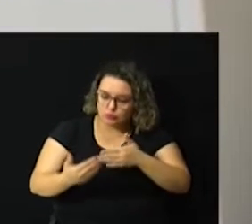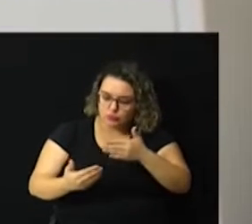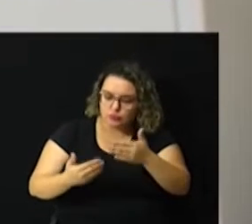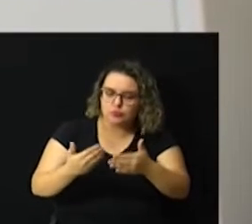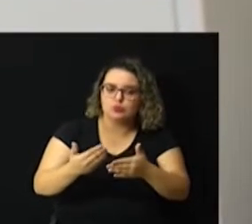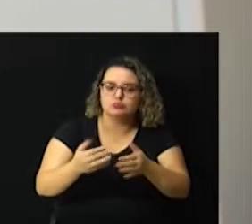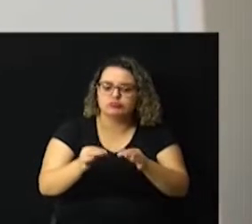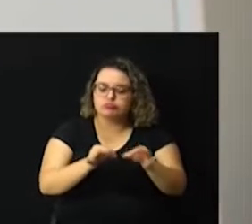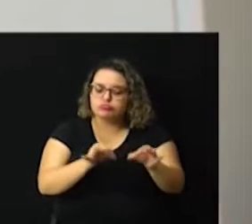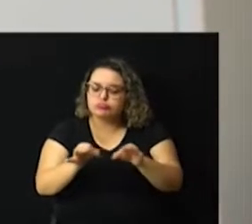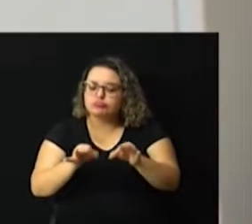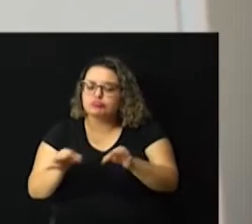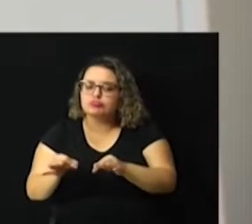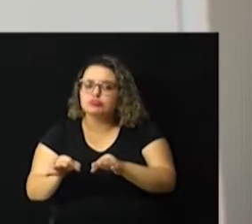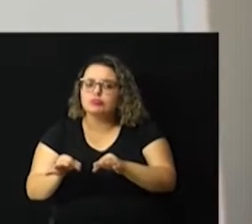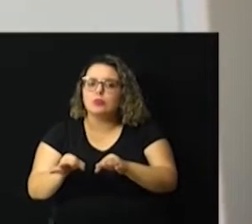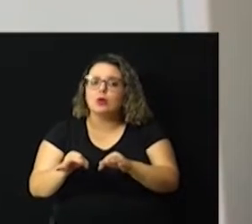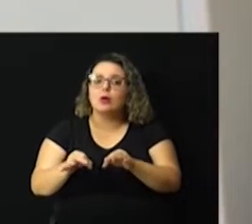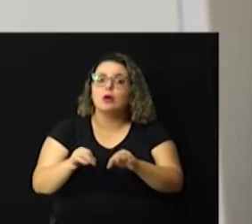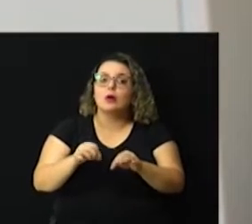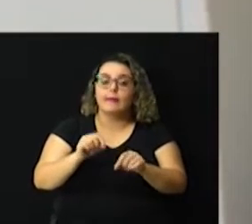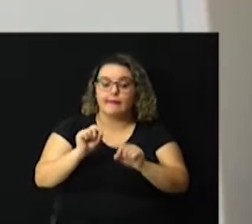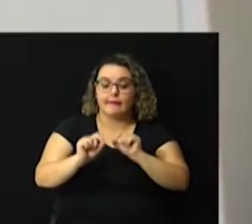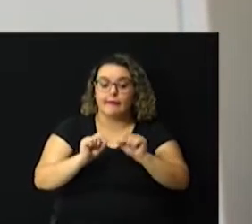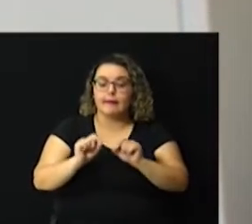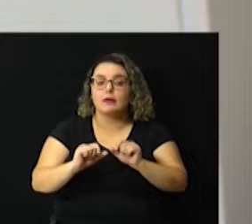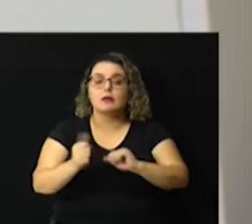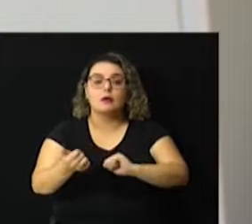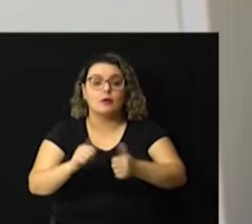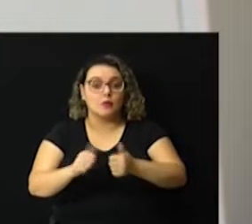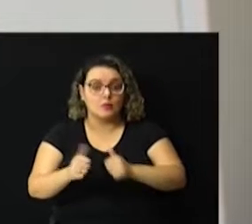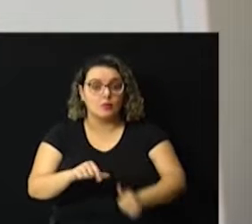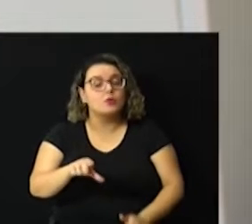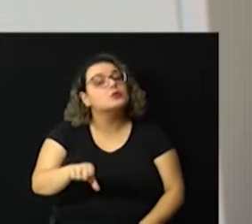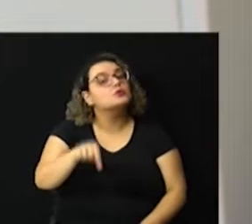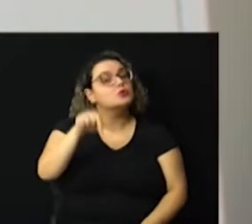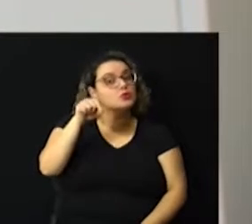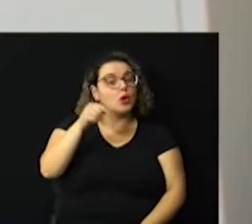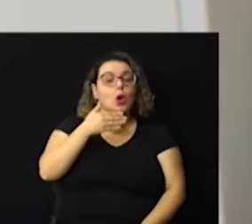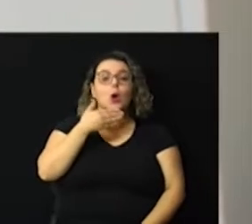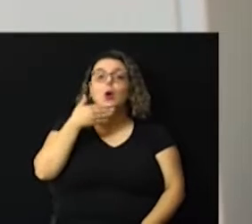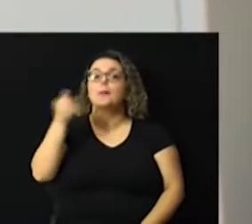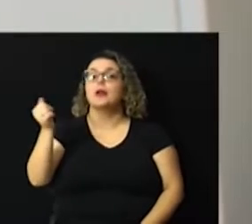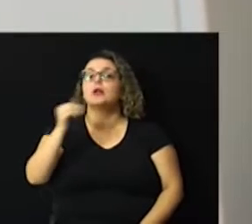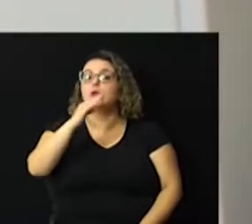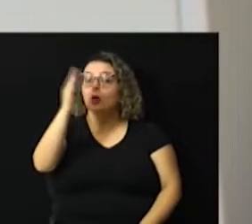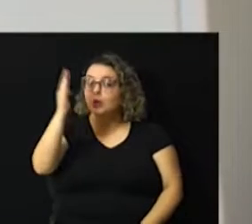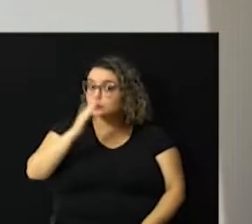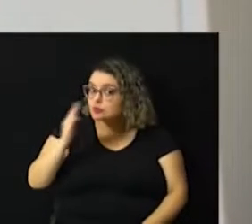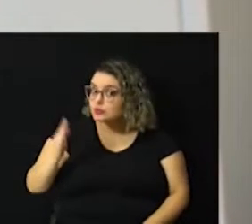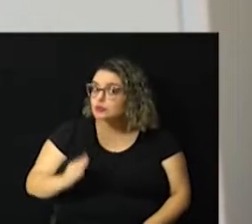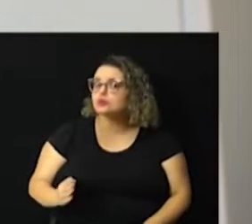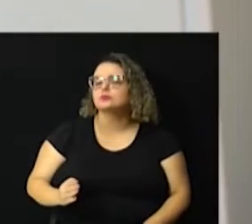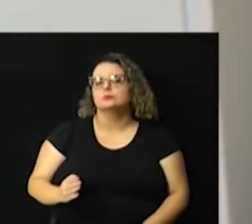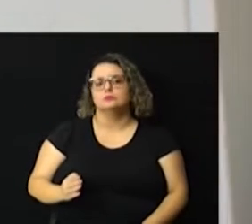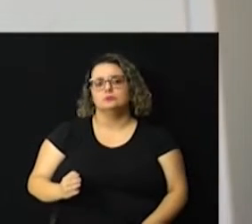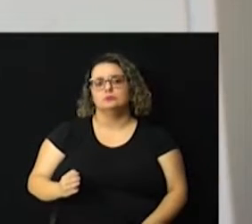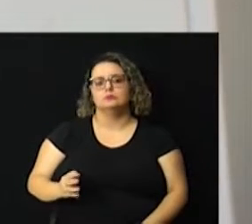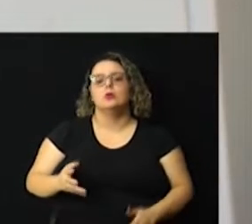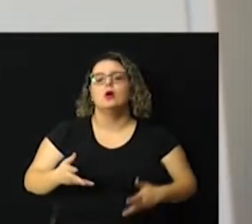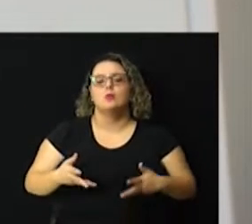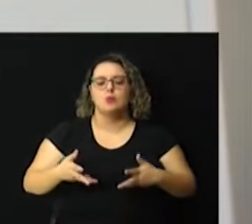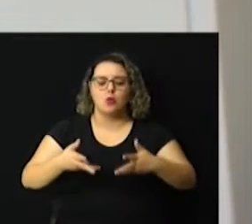processo onde o selecionador escolhe os melhores do Brasil, convidam para